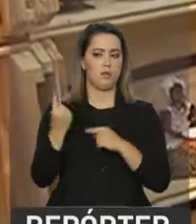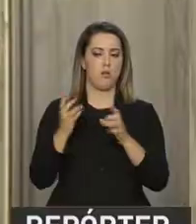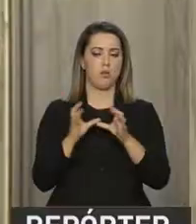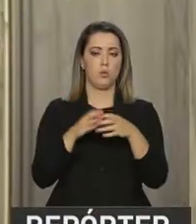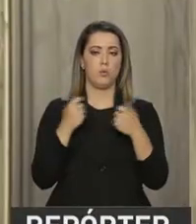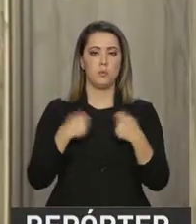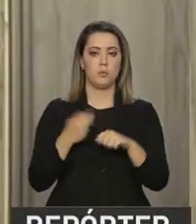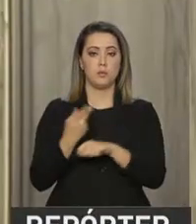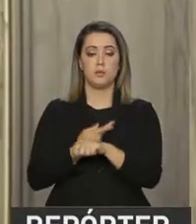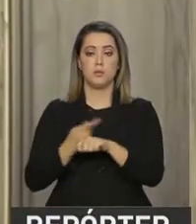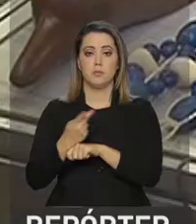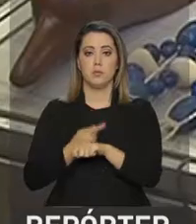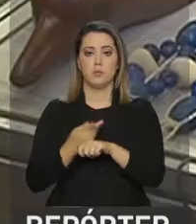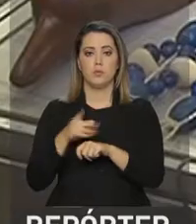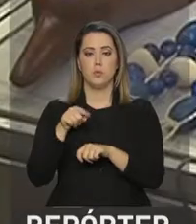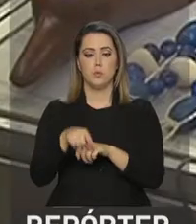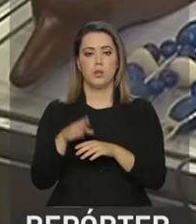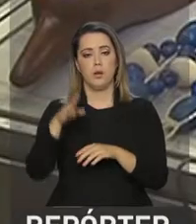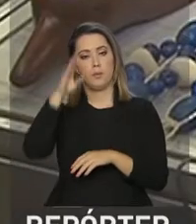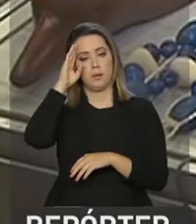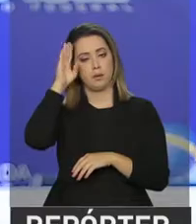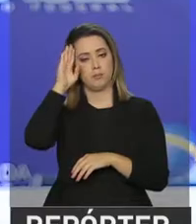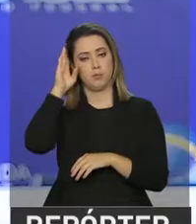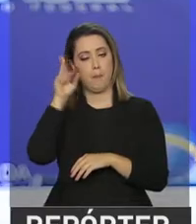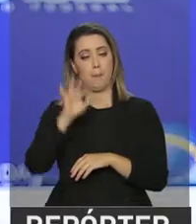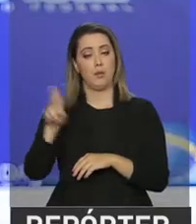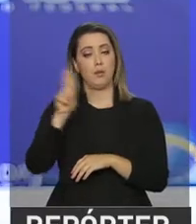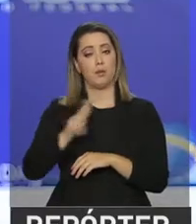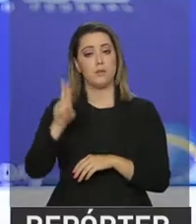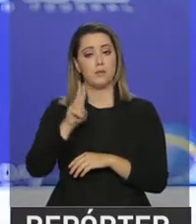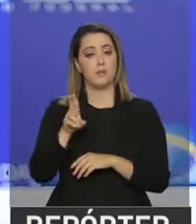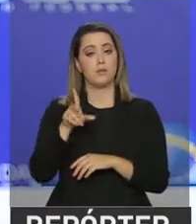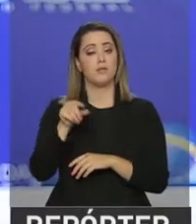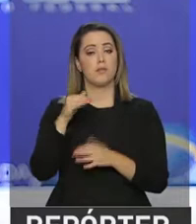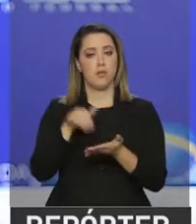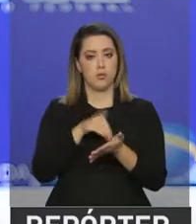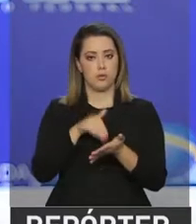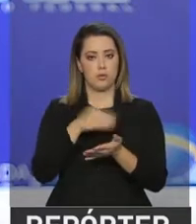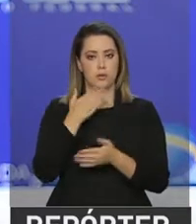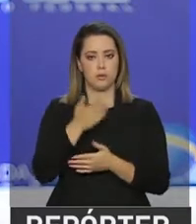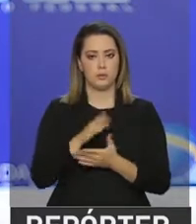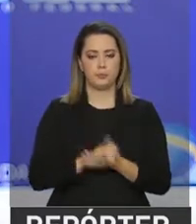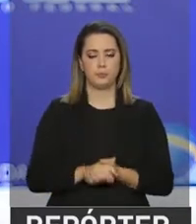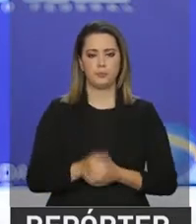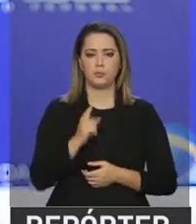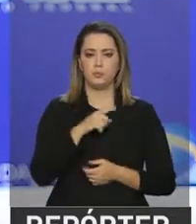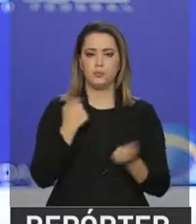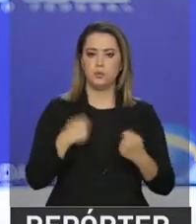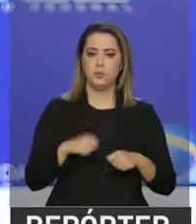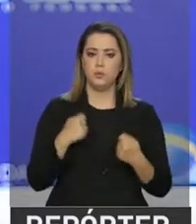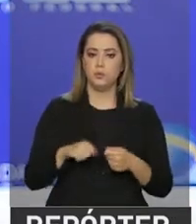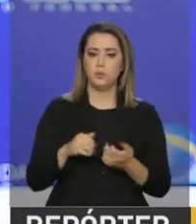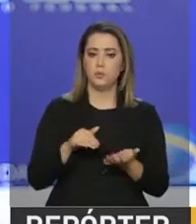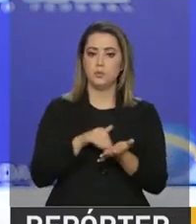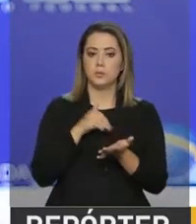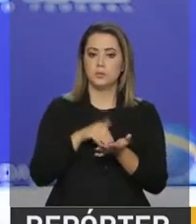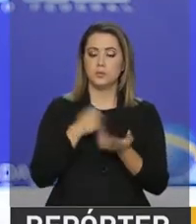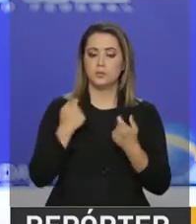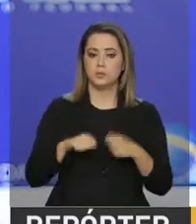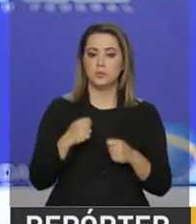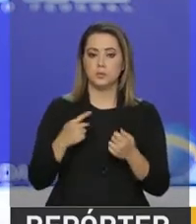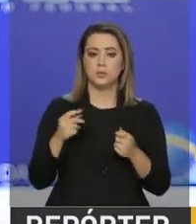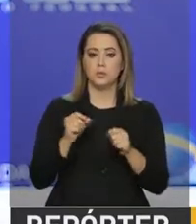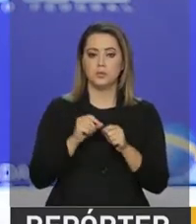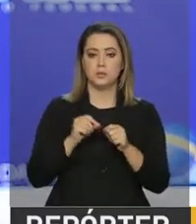procurar pela instituição credenciada para aderir ao programa as instituições de ensino superior deverão